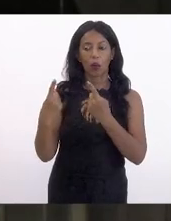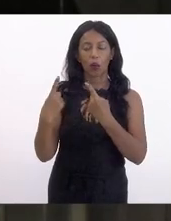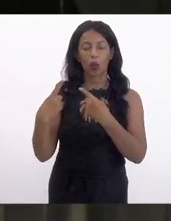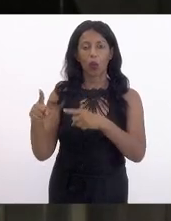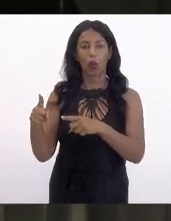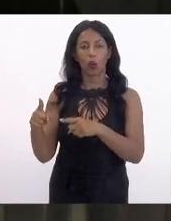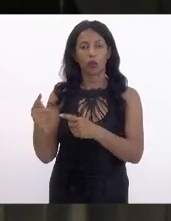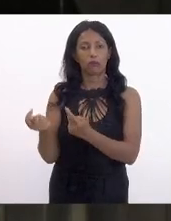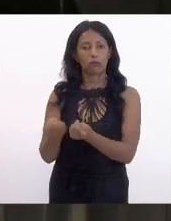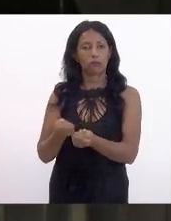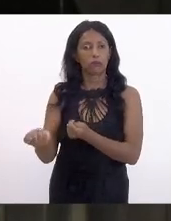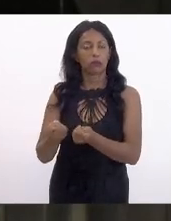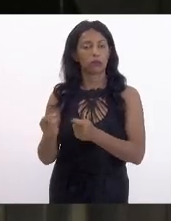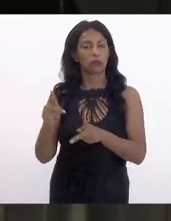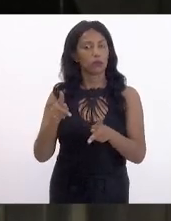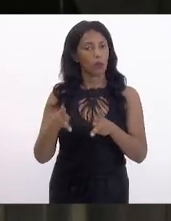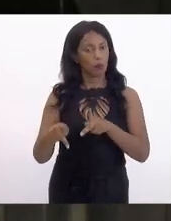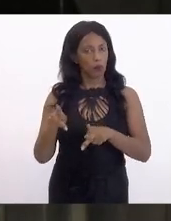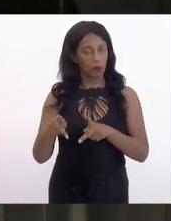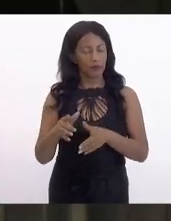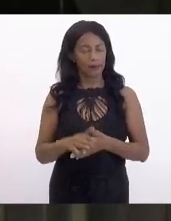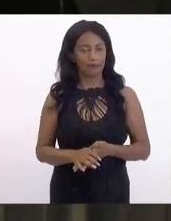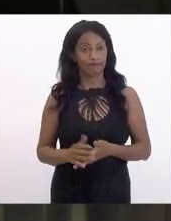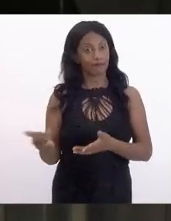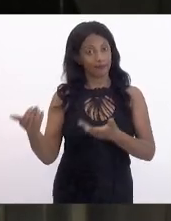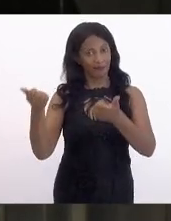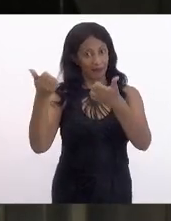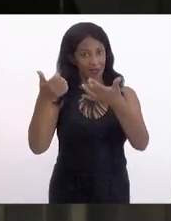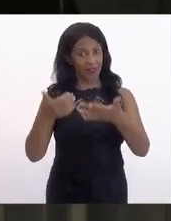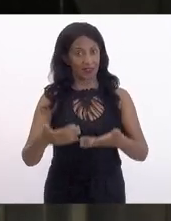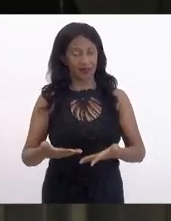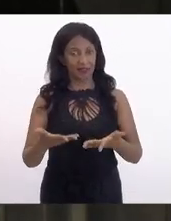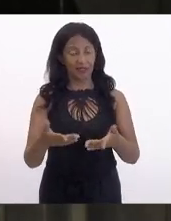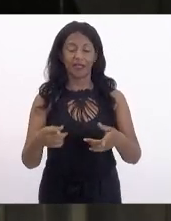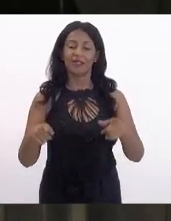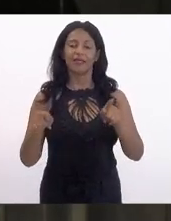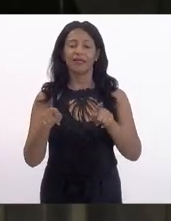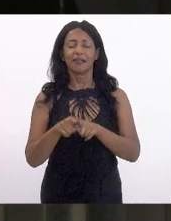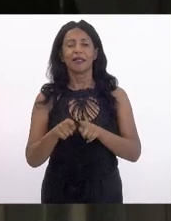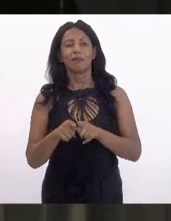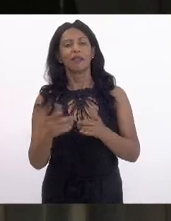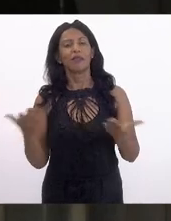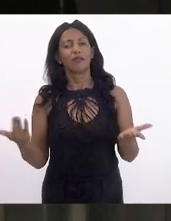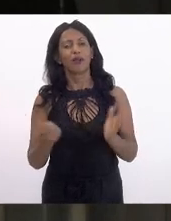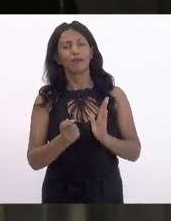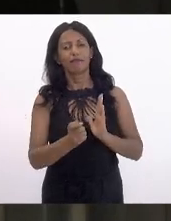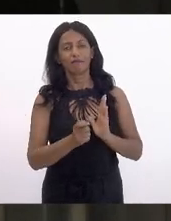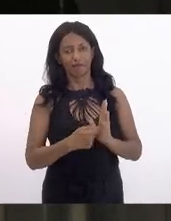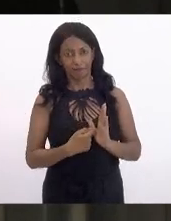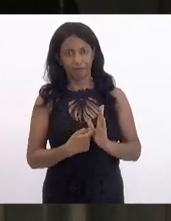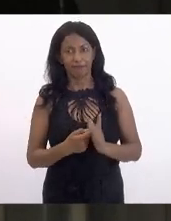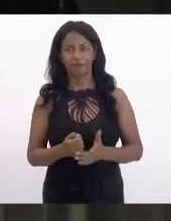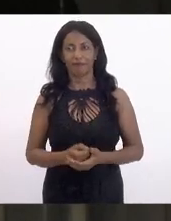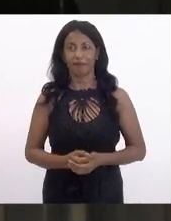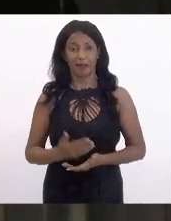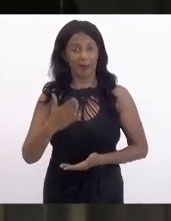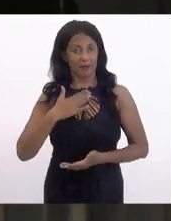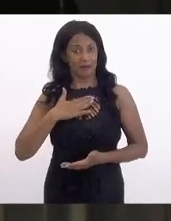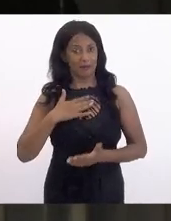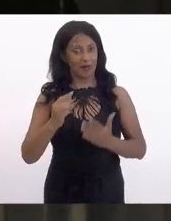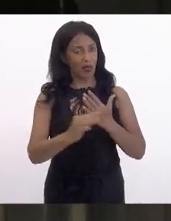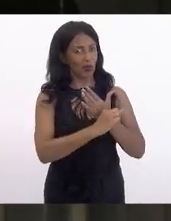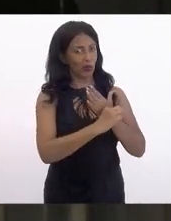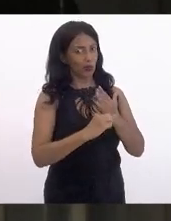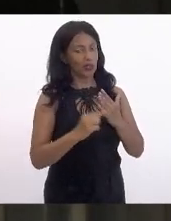Popular dito isso também foi sancionada de minha